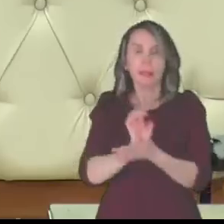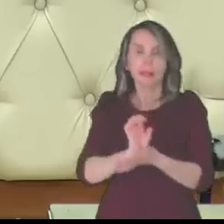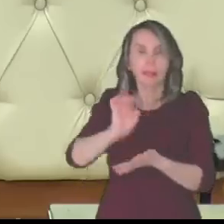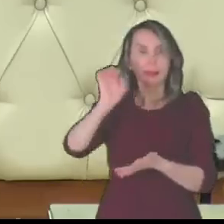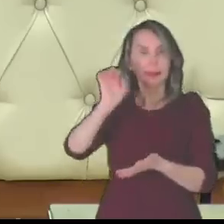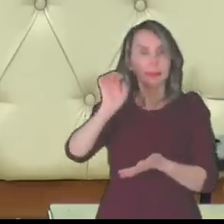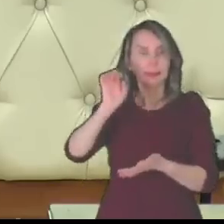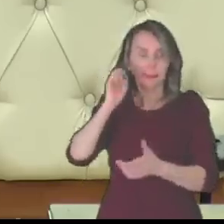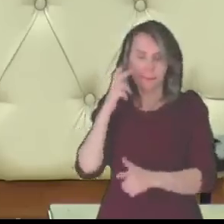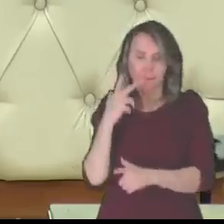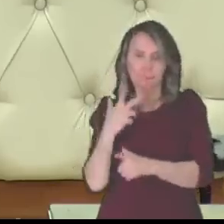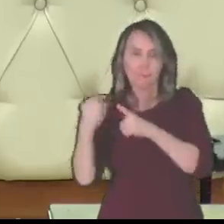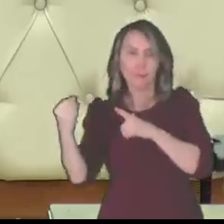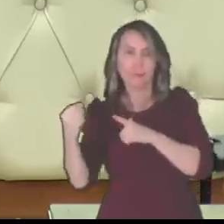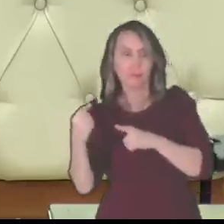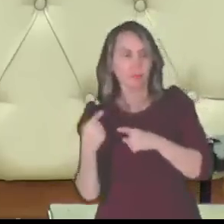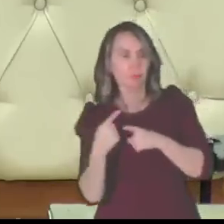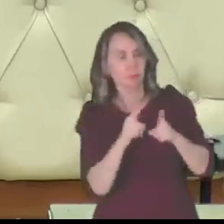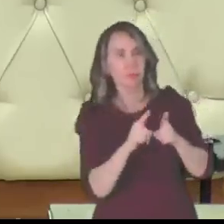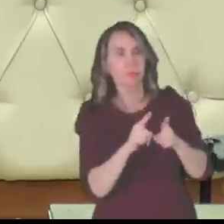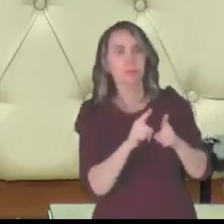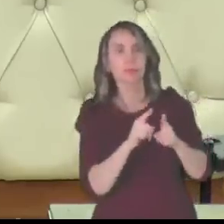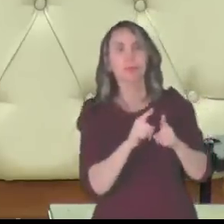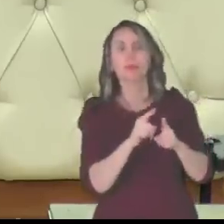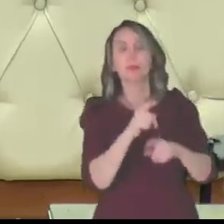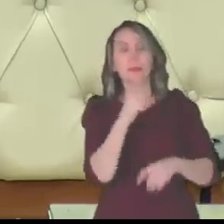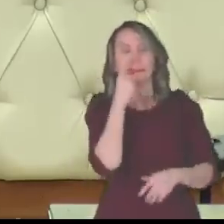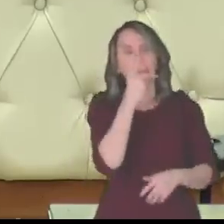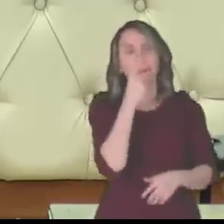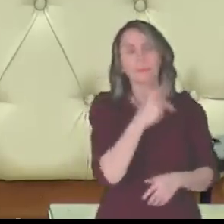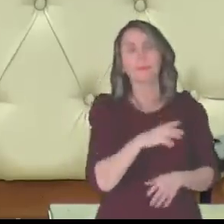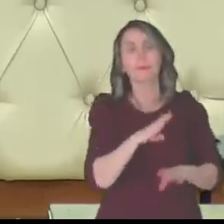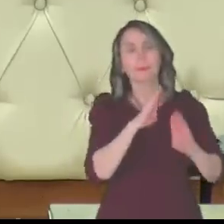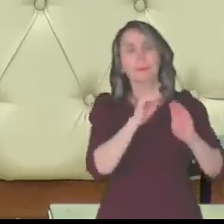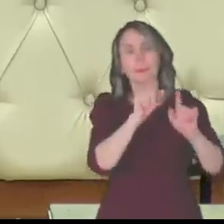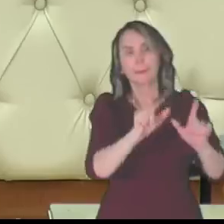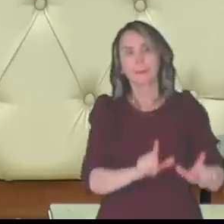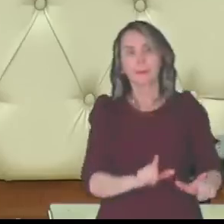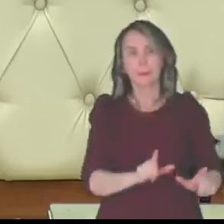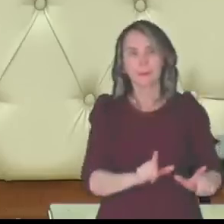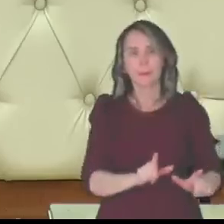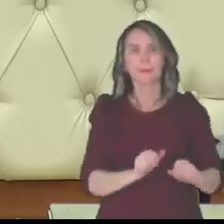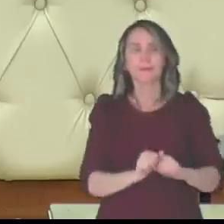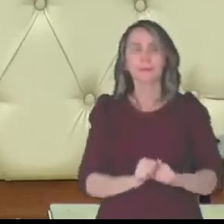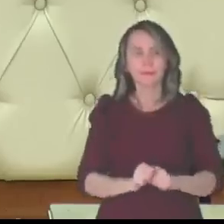de Baal diz que Deus vai fazer na tua vida como fez lá no Carmelo